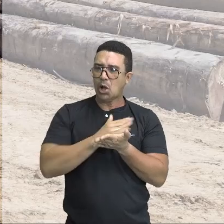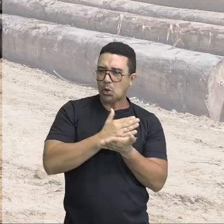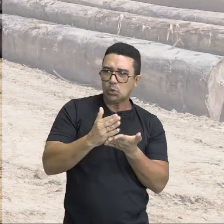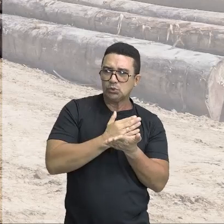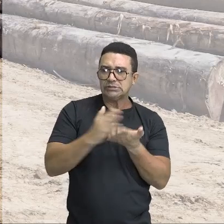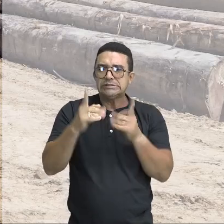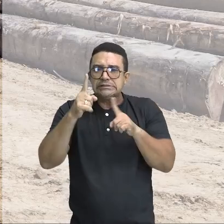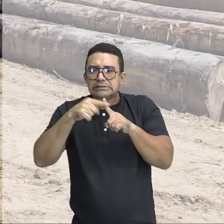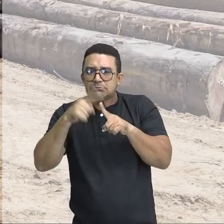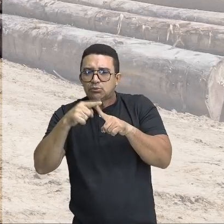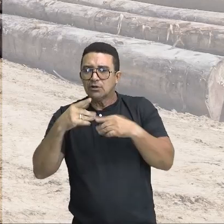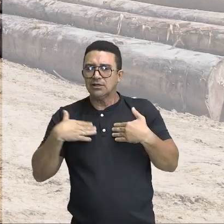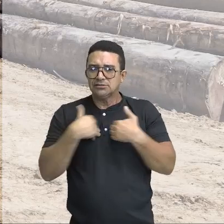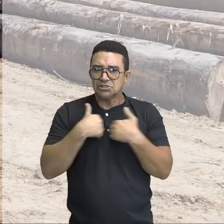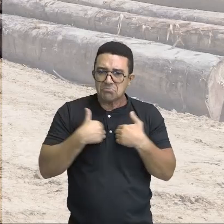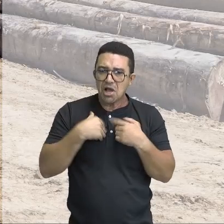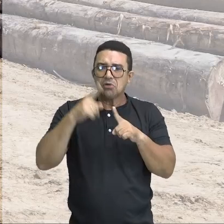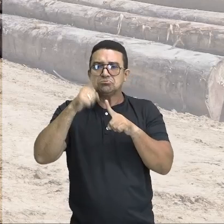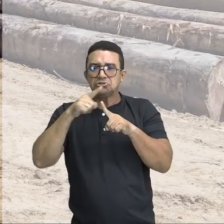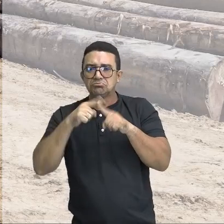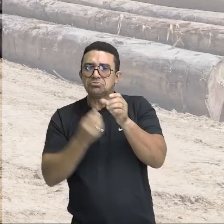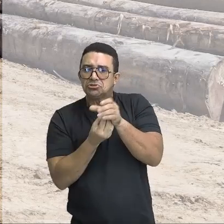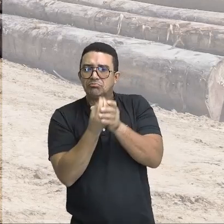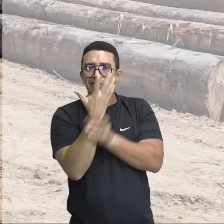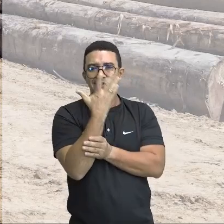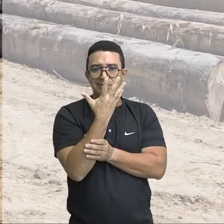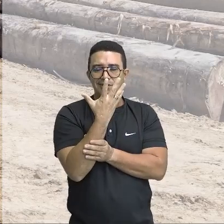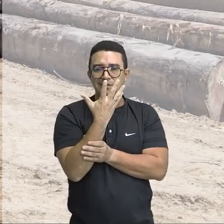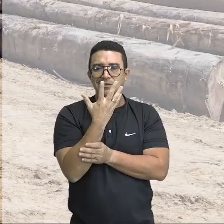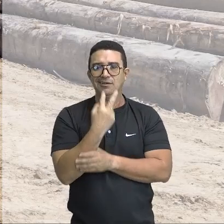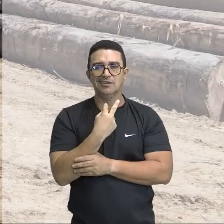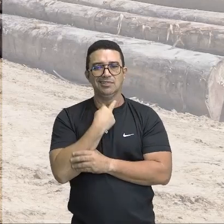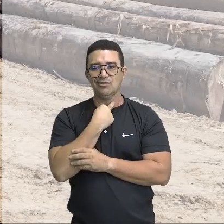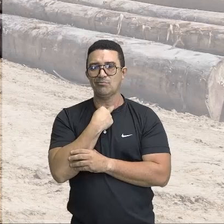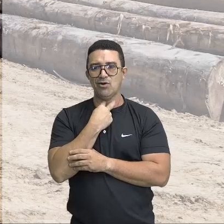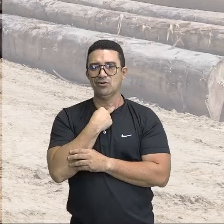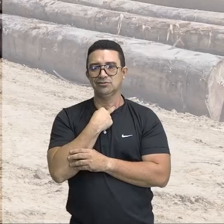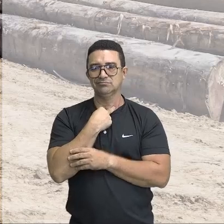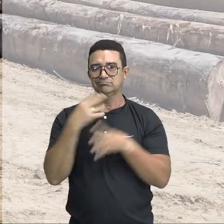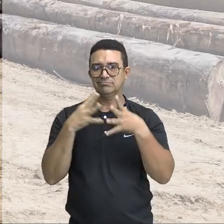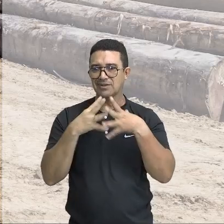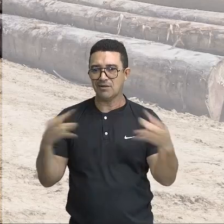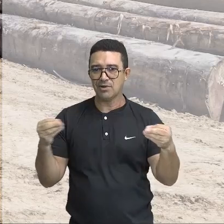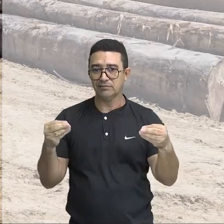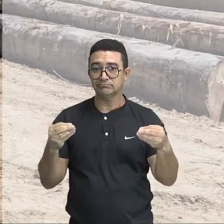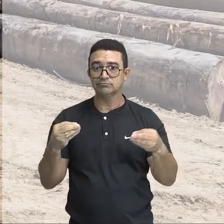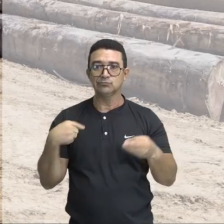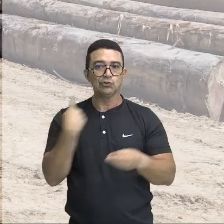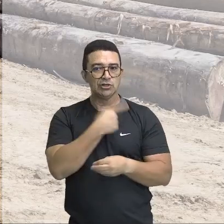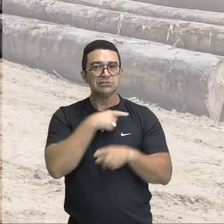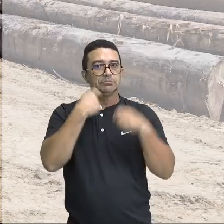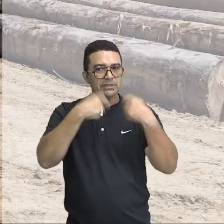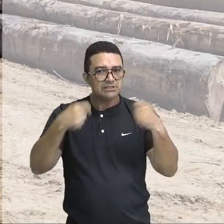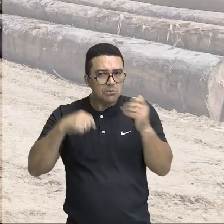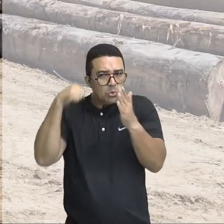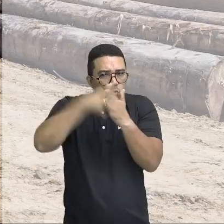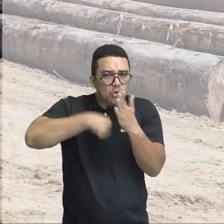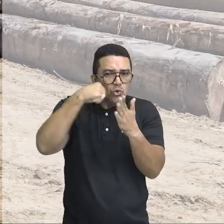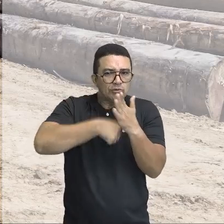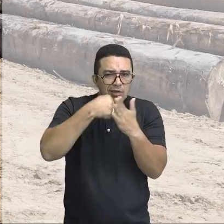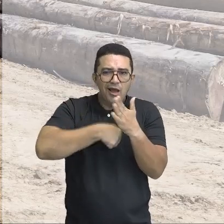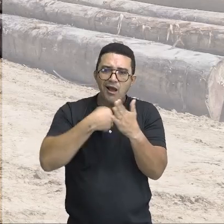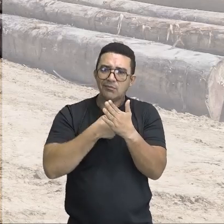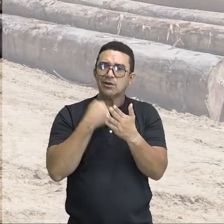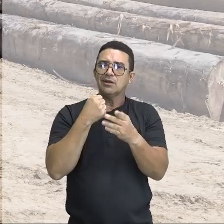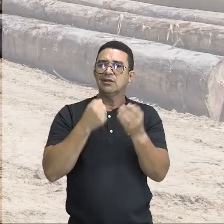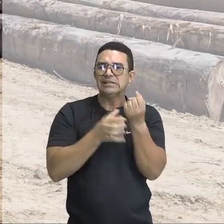somos um berço de vida, então não podemos acabar com essa vida. Pelo contrário, temos que lutar pela manutenção